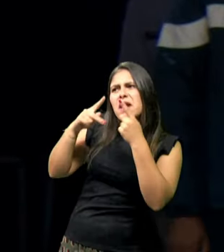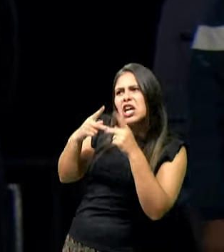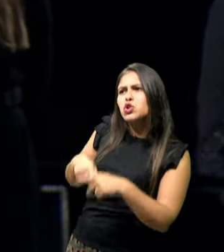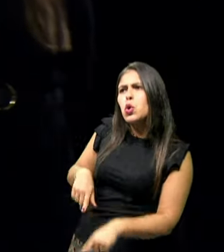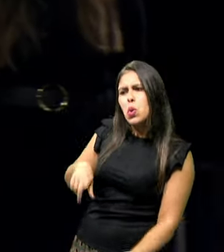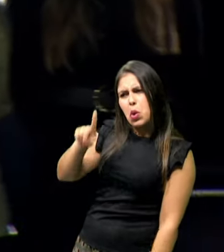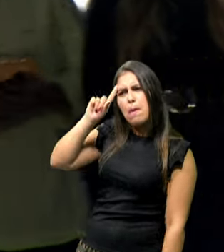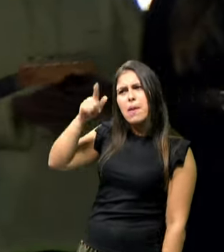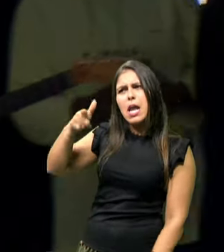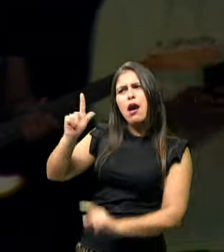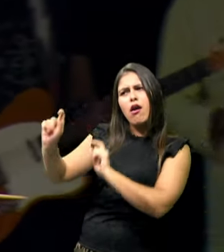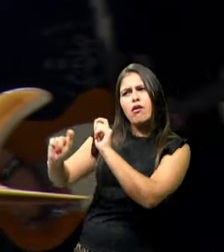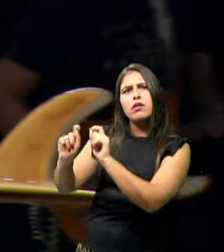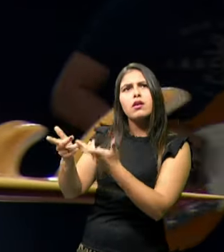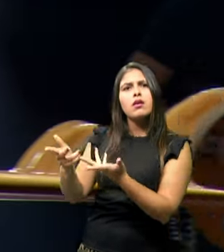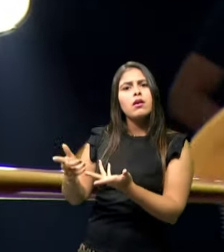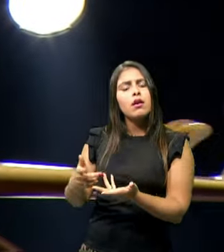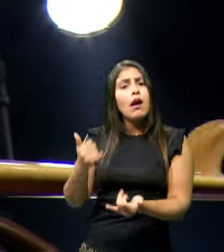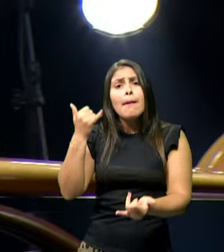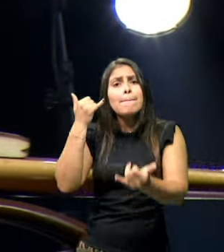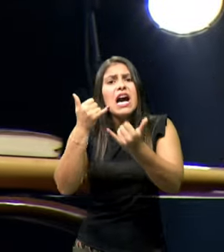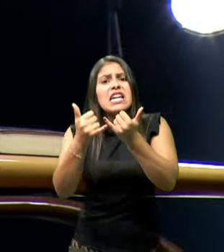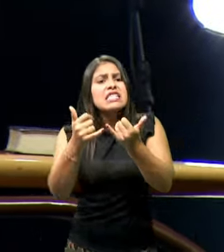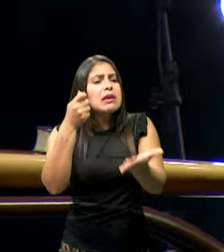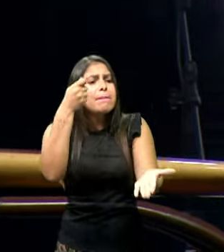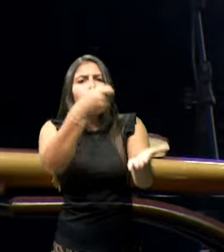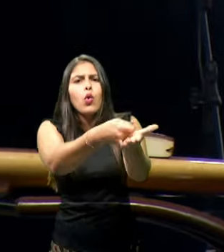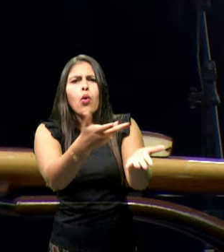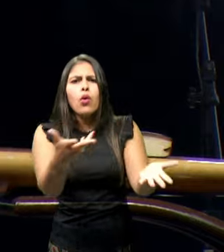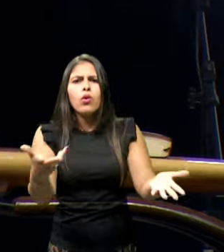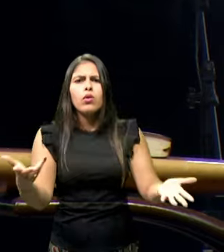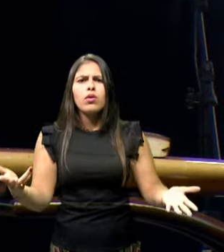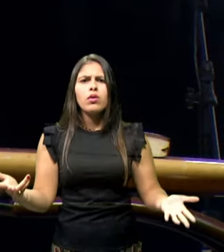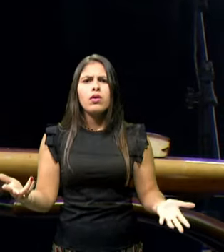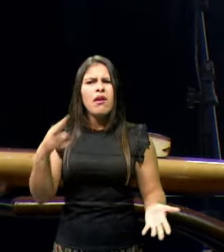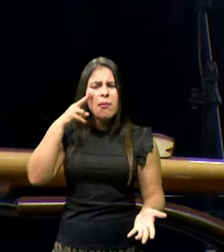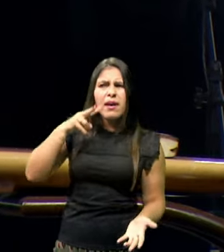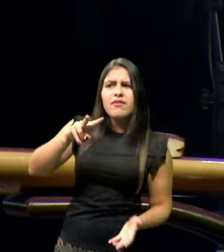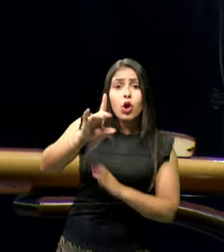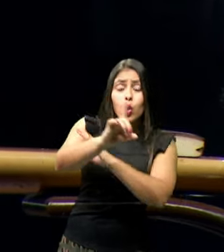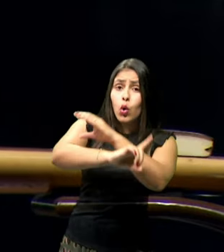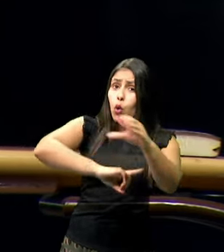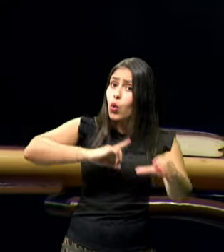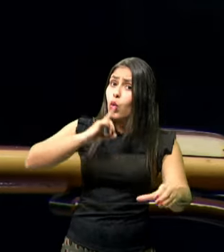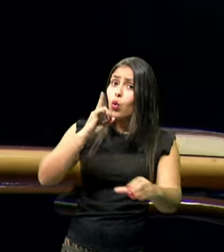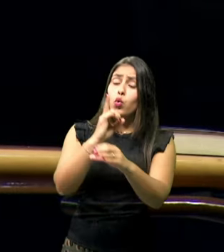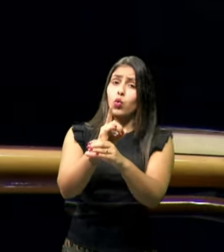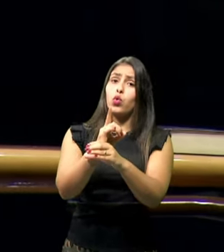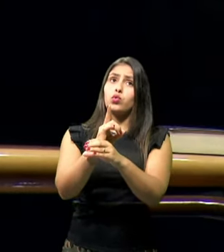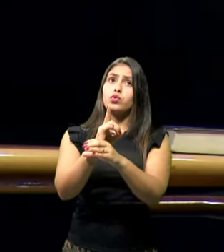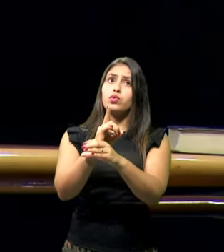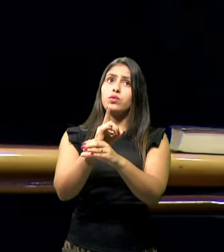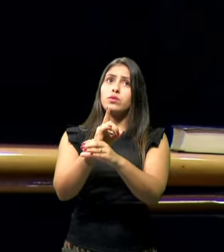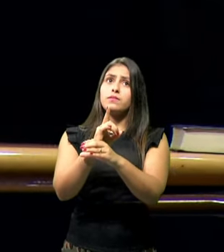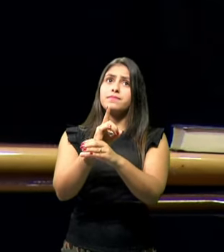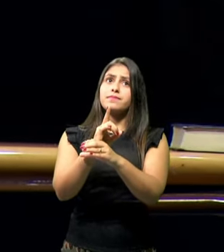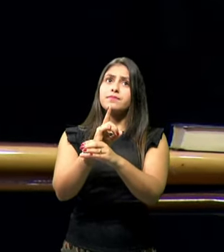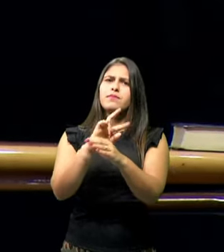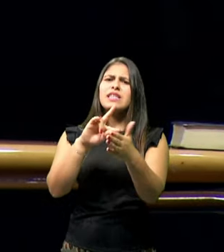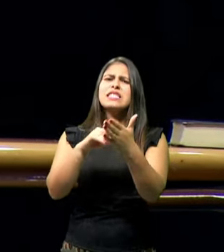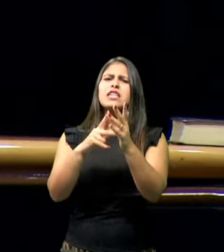ó, eu... Você pagou ingresso? Não. O culto é o resultado